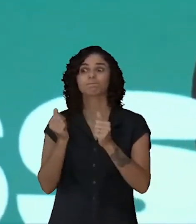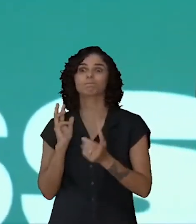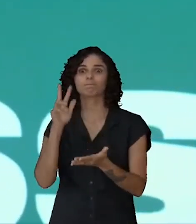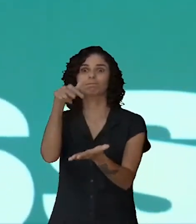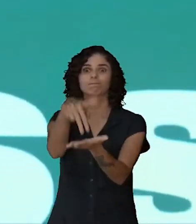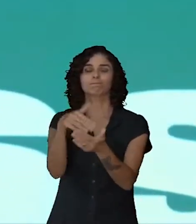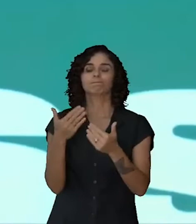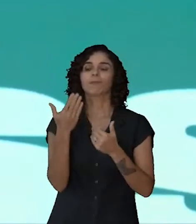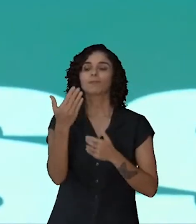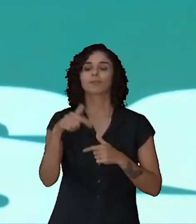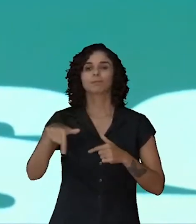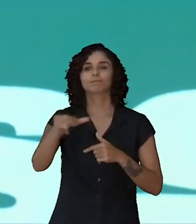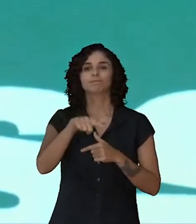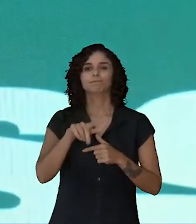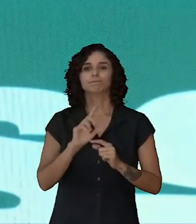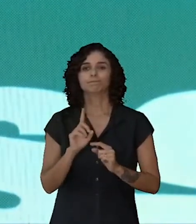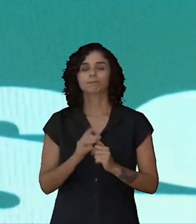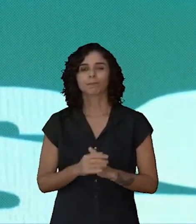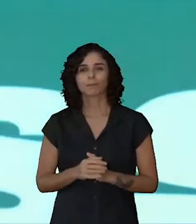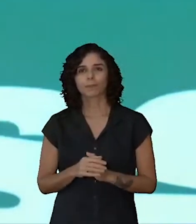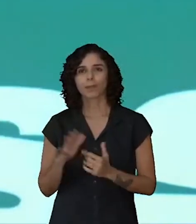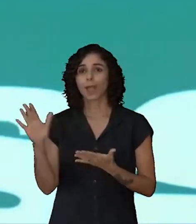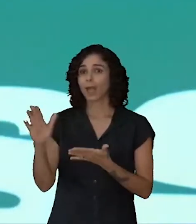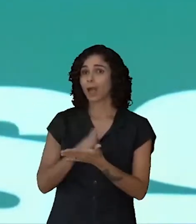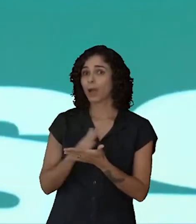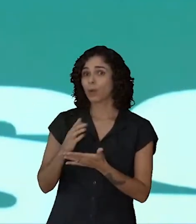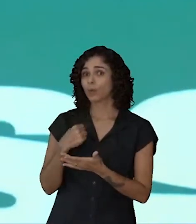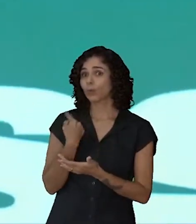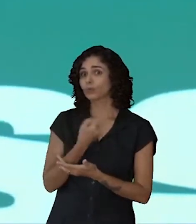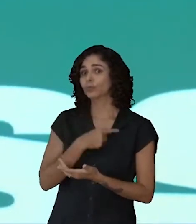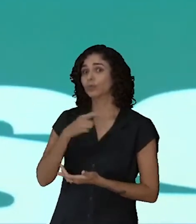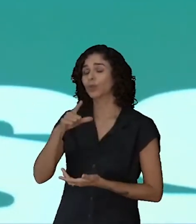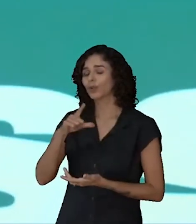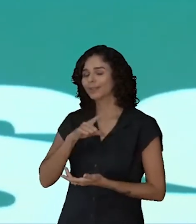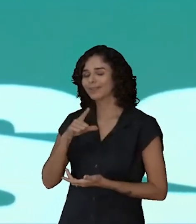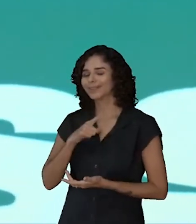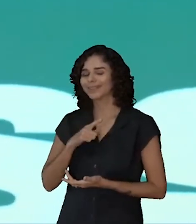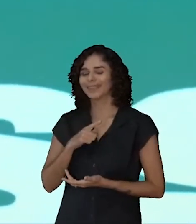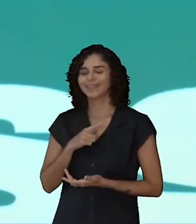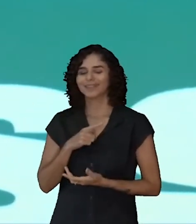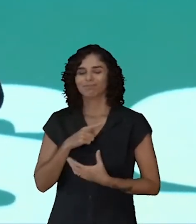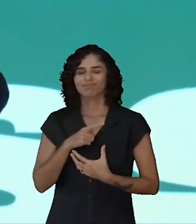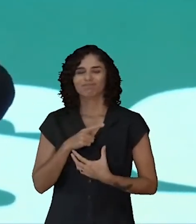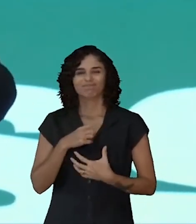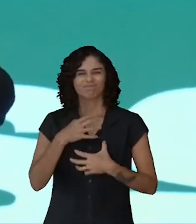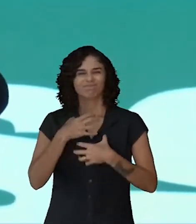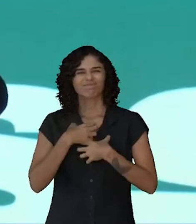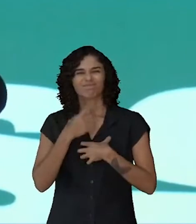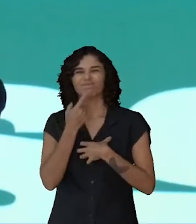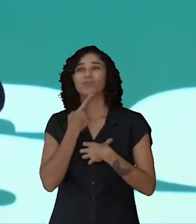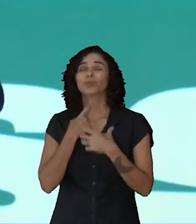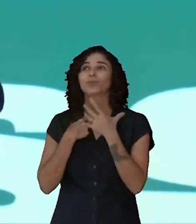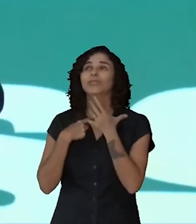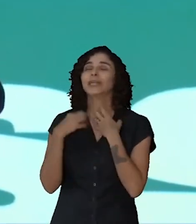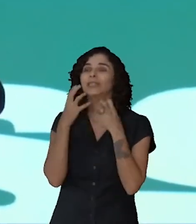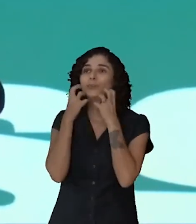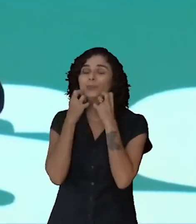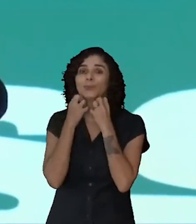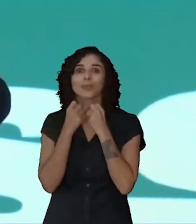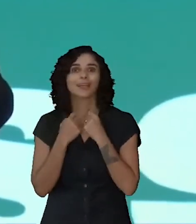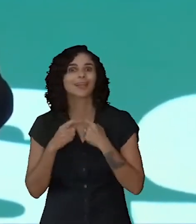Mas tem alguns de nós que têm muita vontade de ter esse poder do Espírito